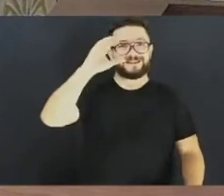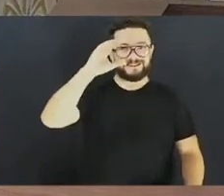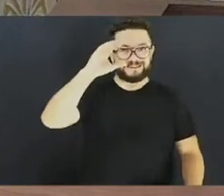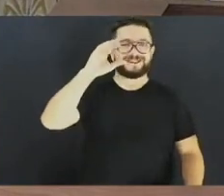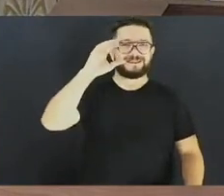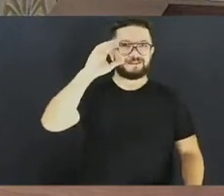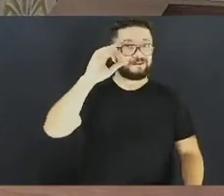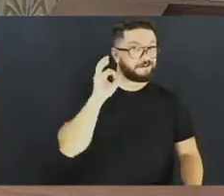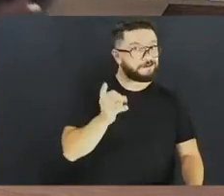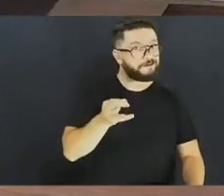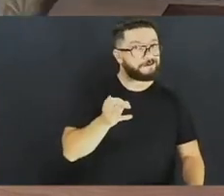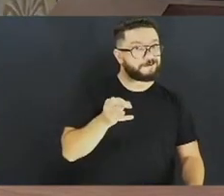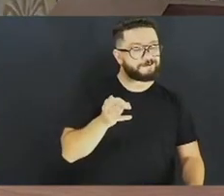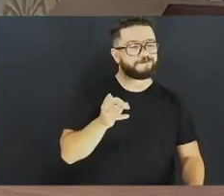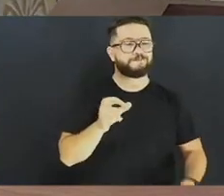e